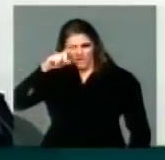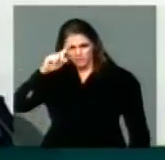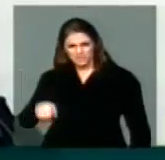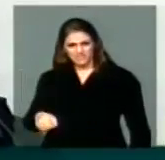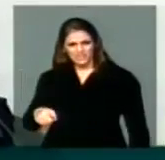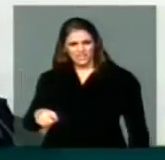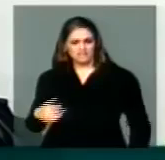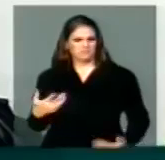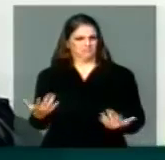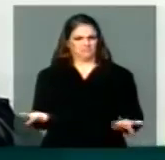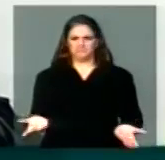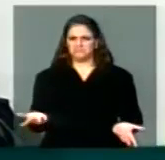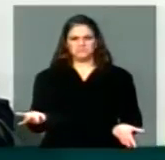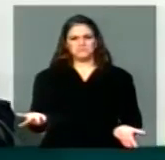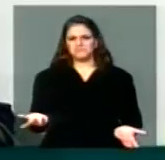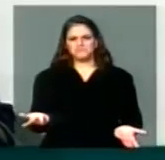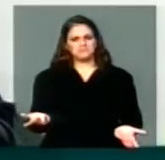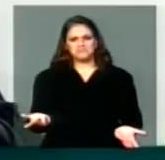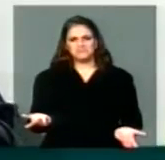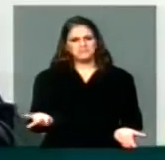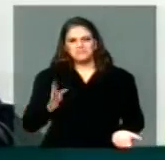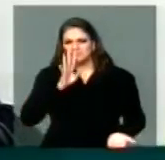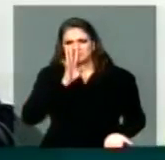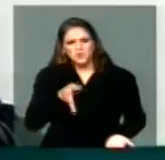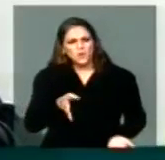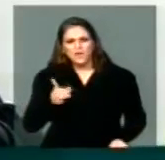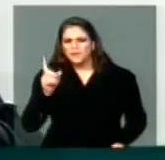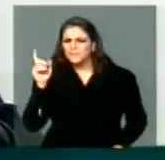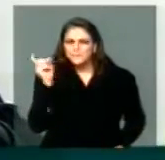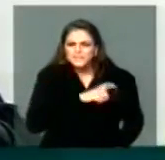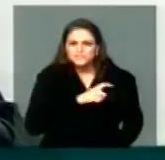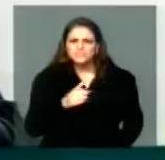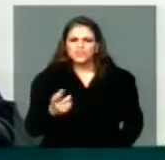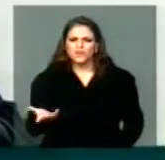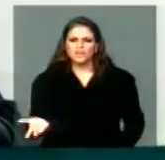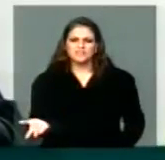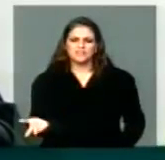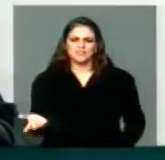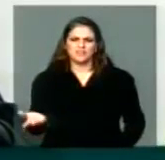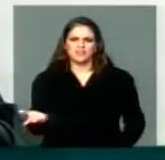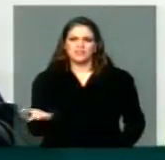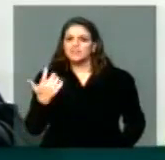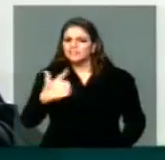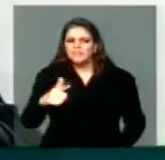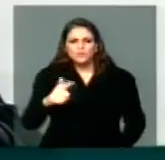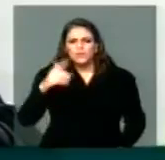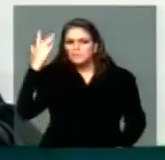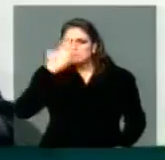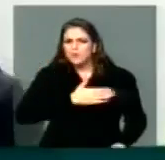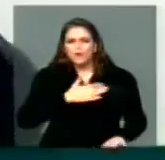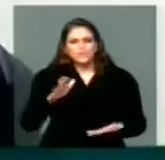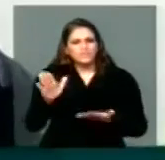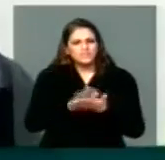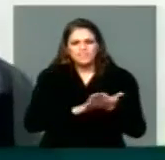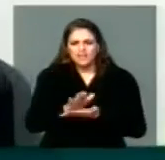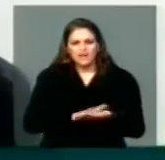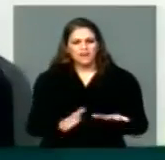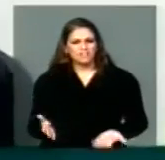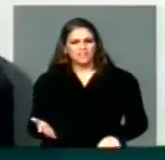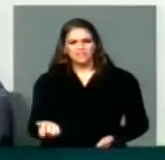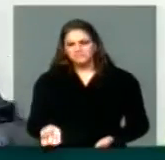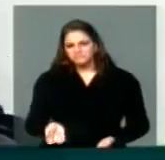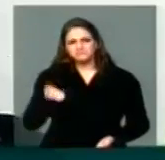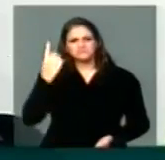de benefício indevido. Isso é uma afirmação leviana. Não houve nenhuma prova disso, dessa natureza. Isso à parte